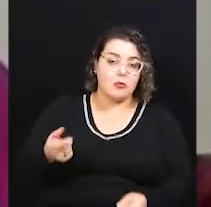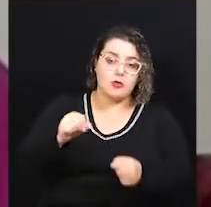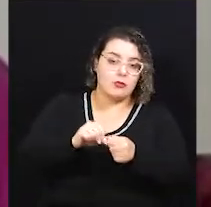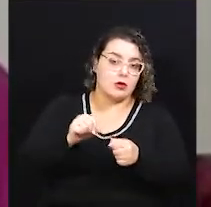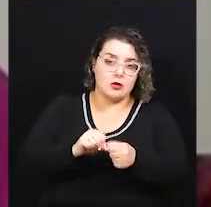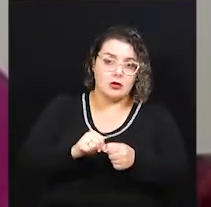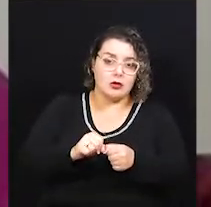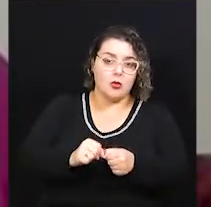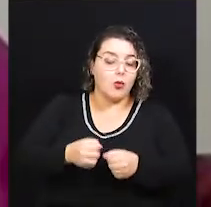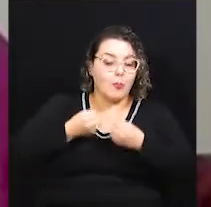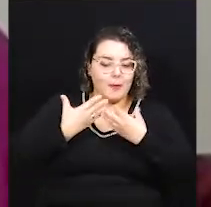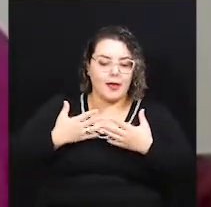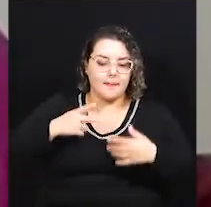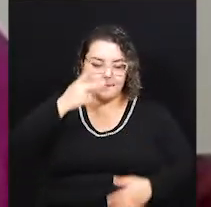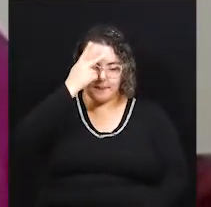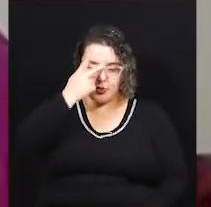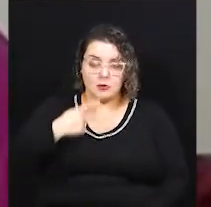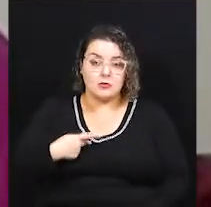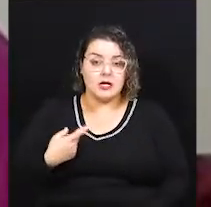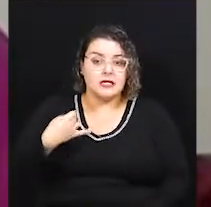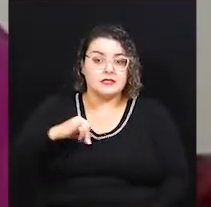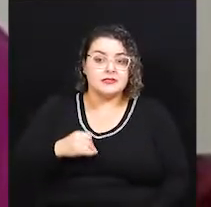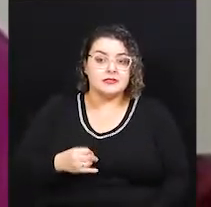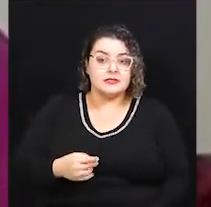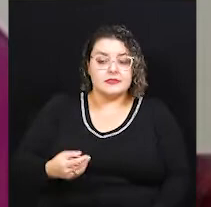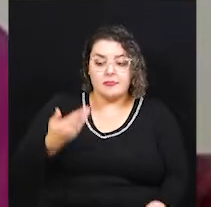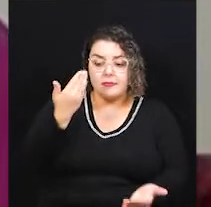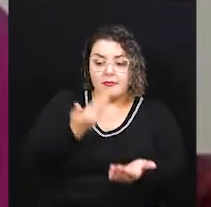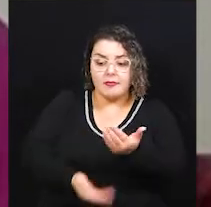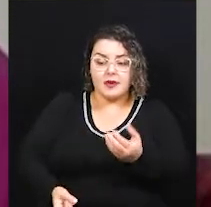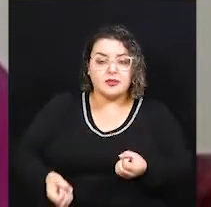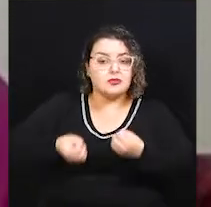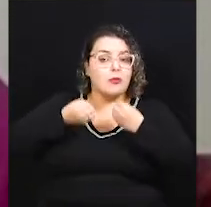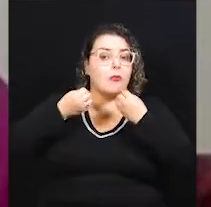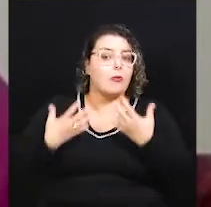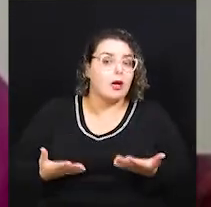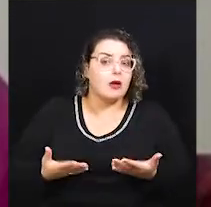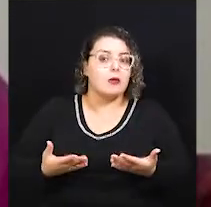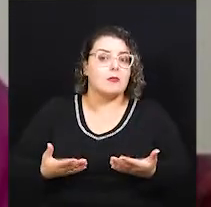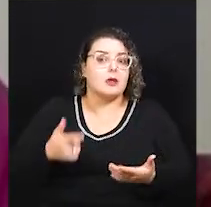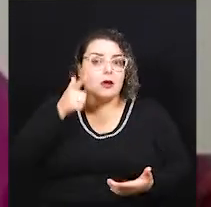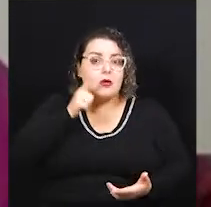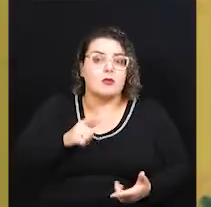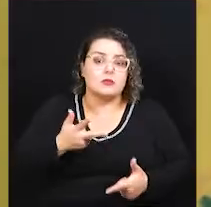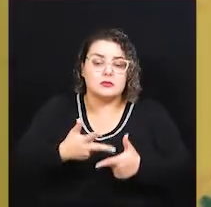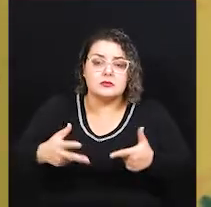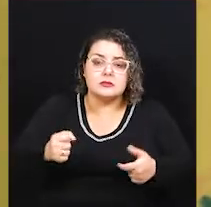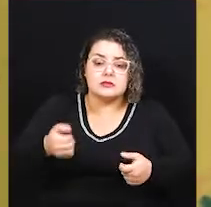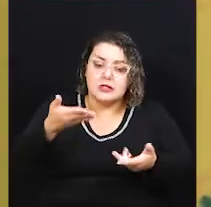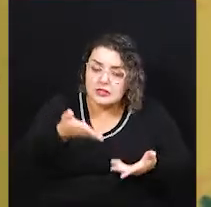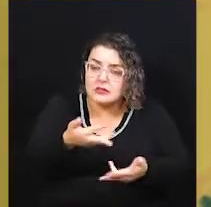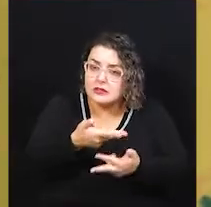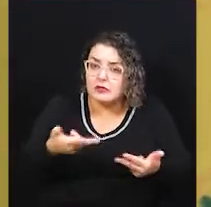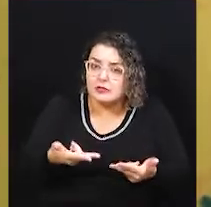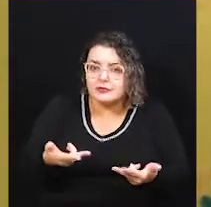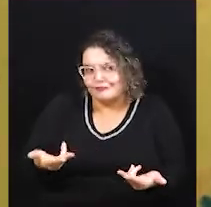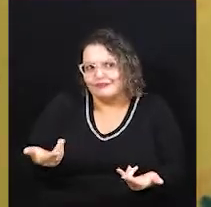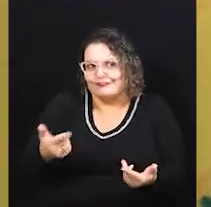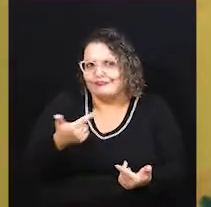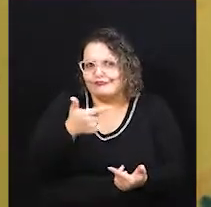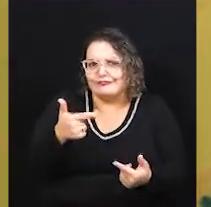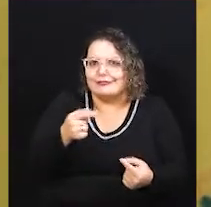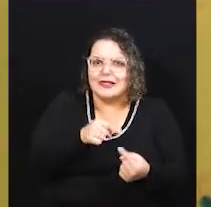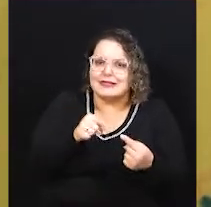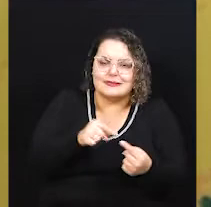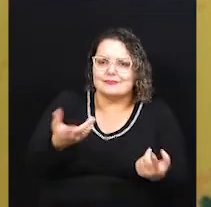é para o bem-estar dela. Então, se ela perde o bem-estar para conquistar aquilo, não faz sentido, não é verdade? Eu li uma